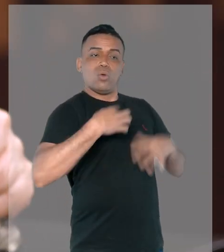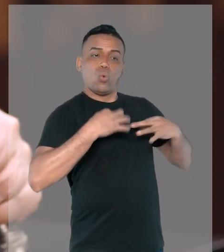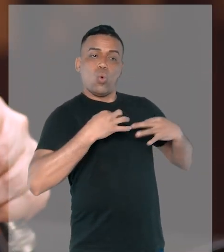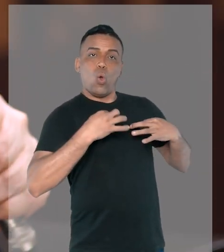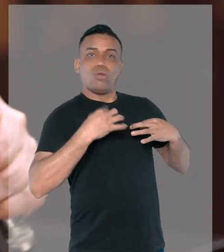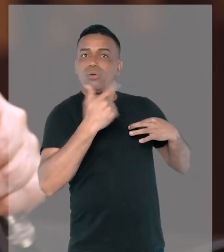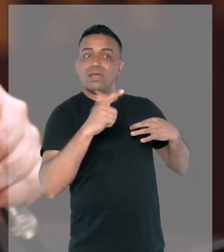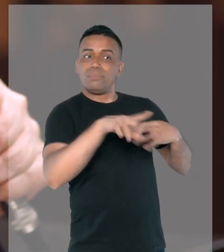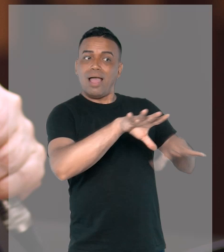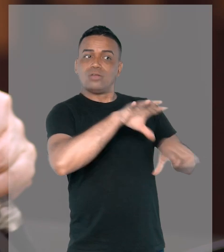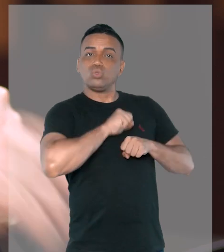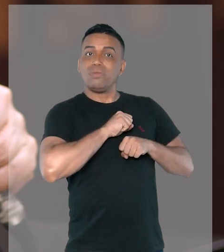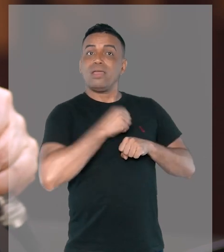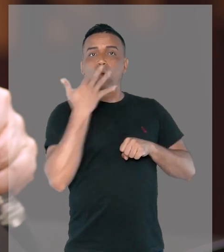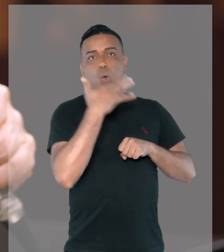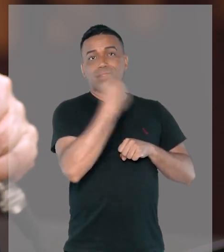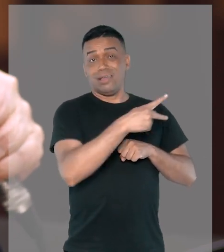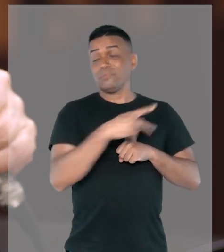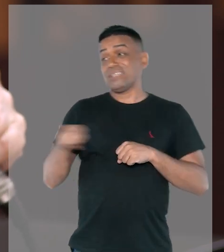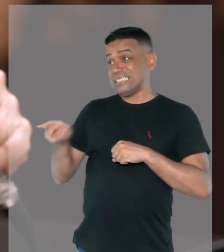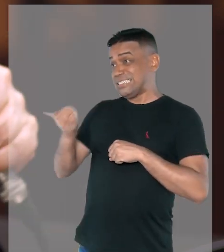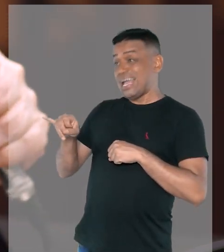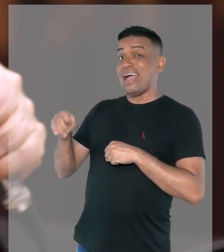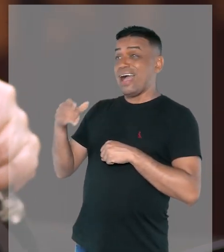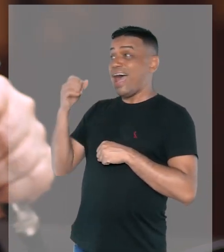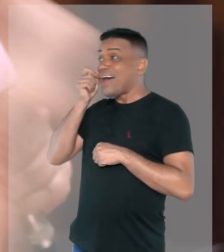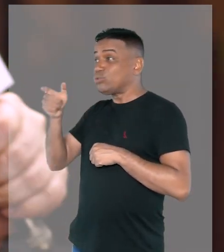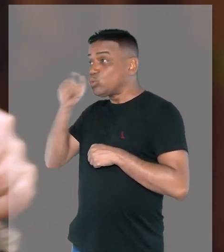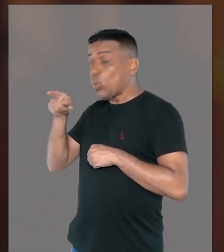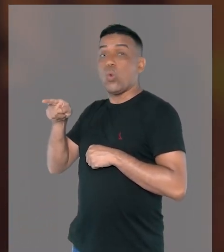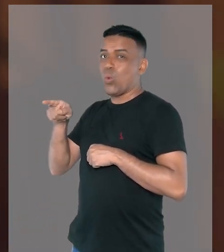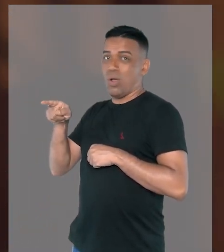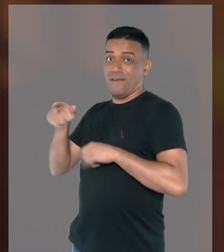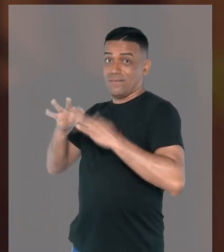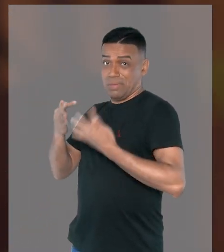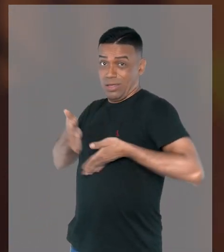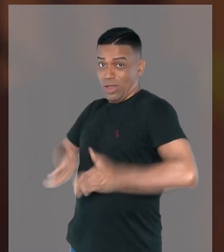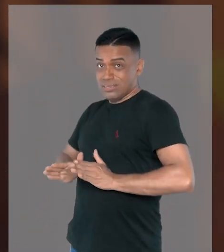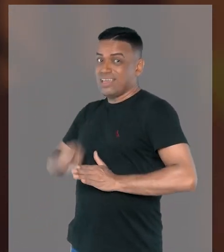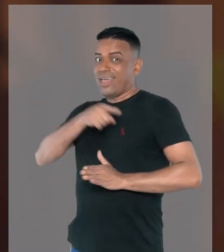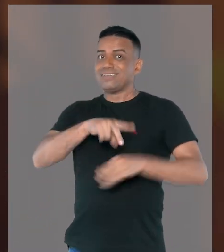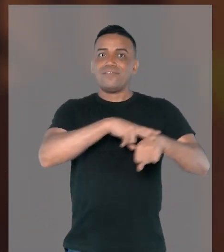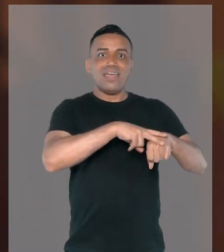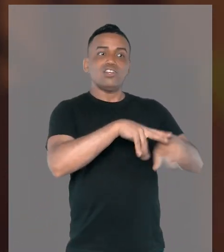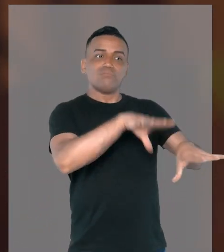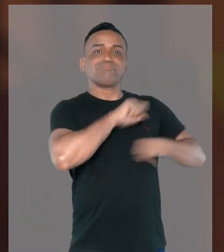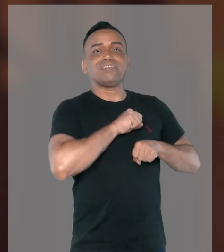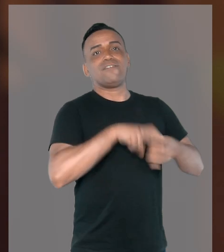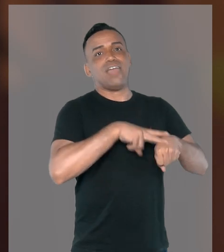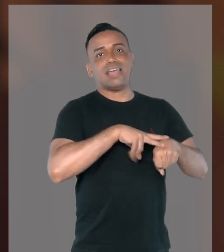família. Se a minha família era azul, agora a sua é verde, eu vou andar só de verde. Era mais ou menos essa a